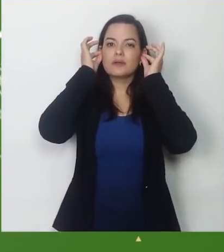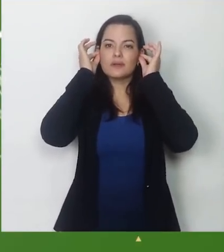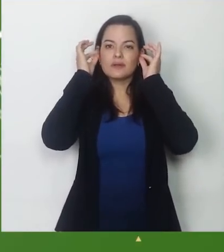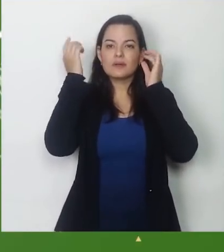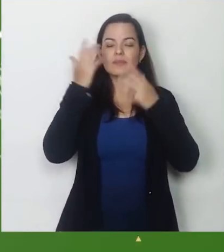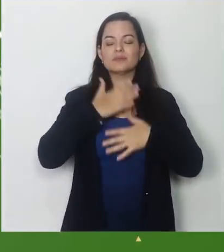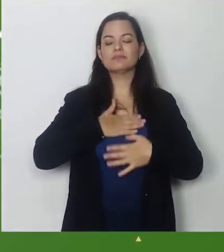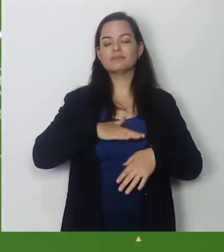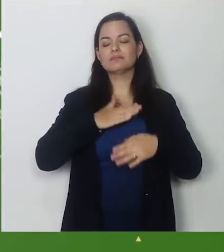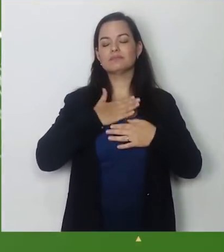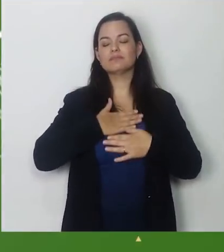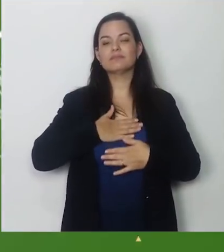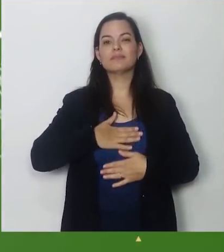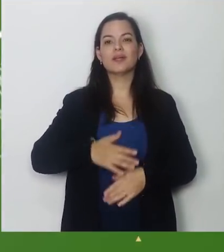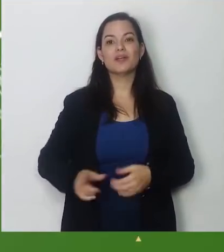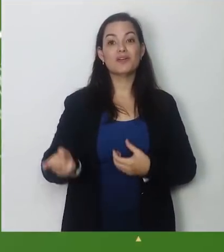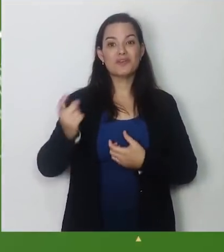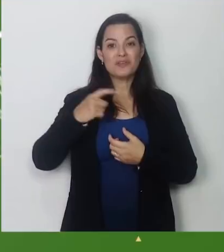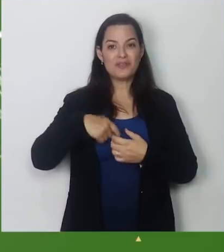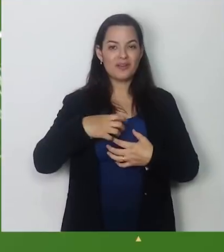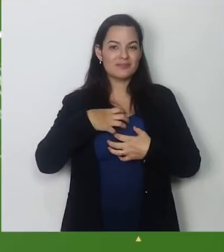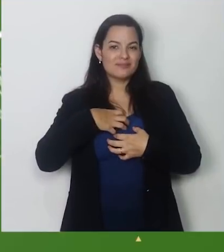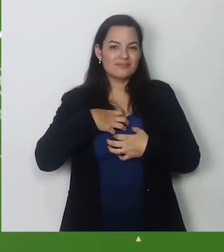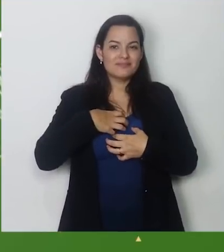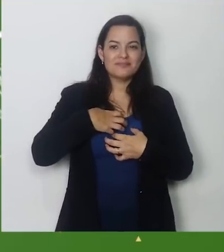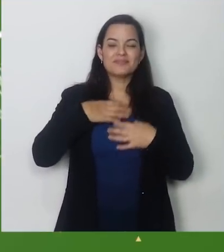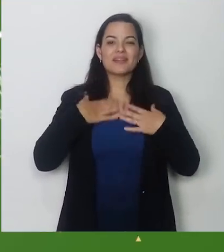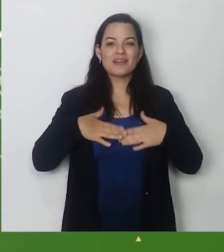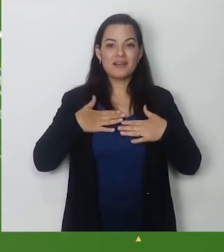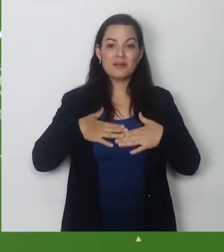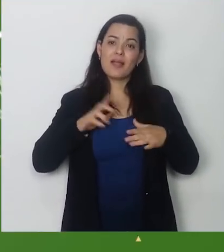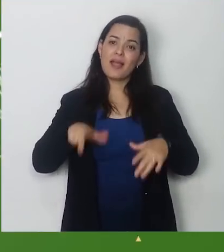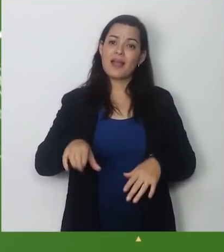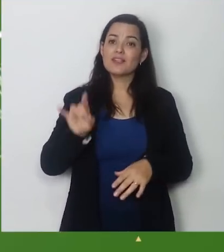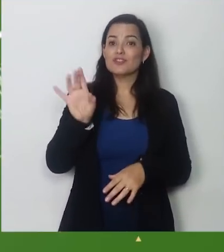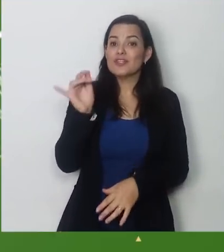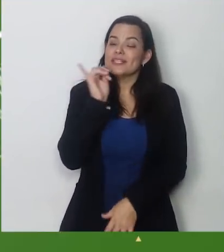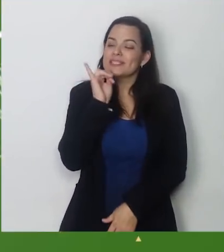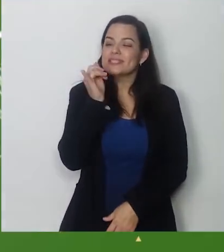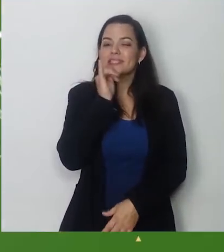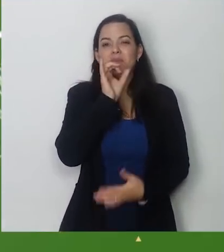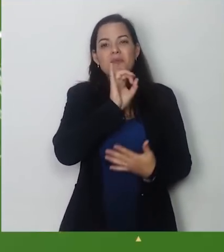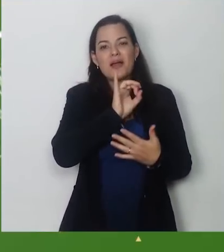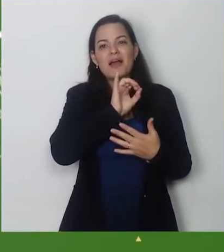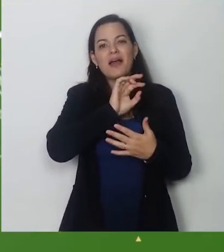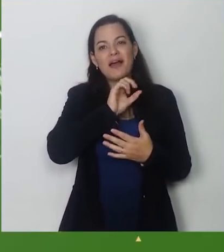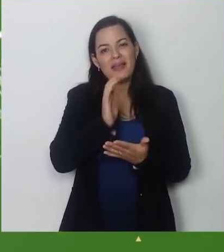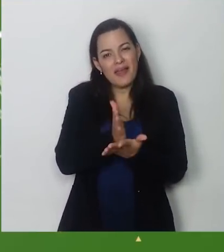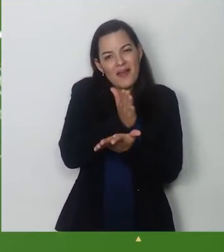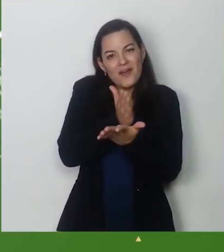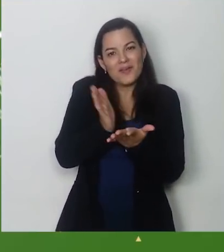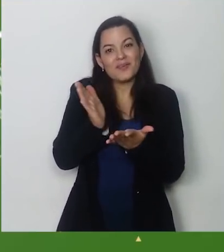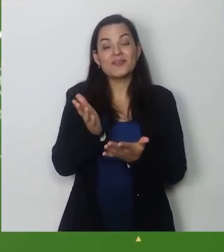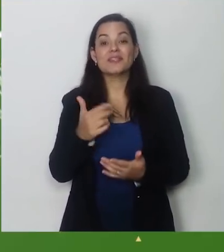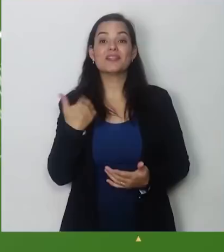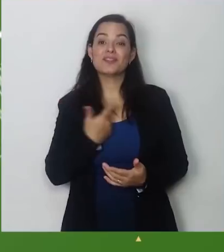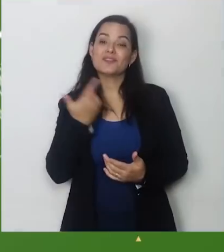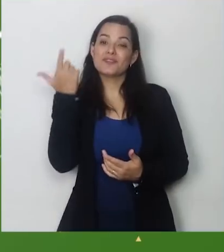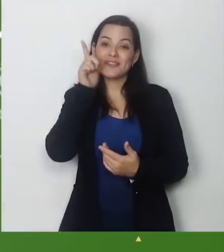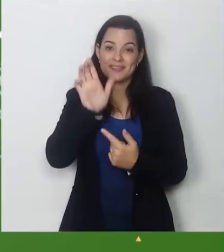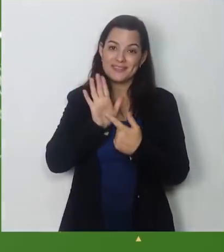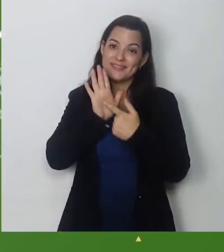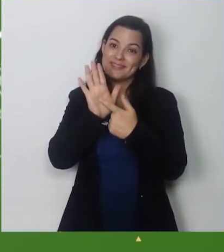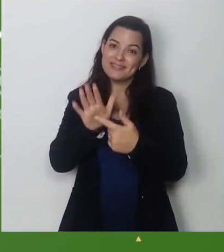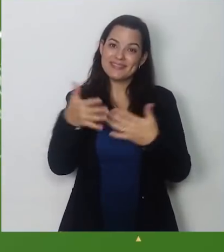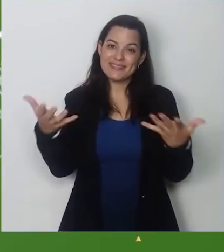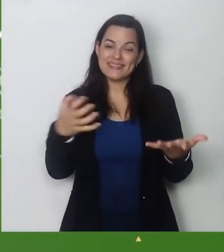ficar mais calmo. Então, são alguns exemplos, algumas formas que nós temos para nos